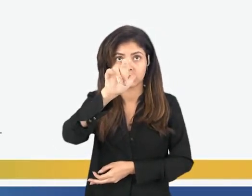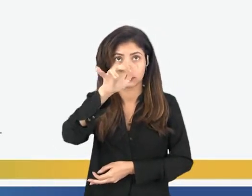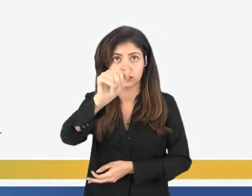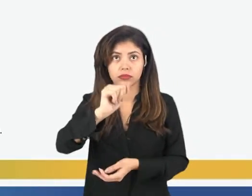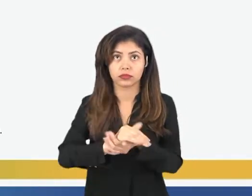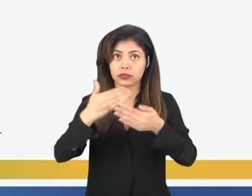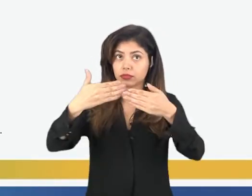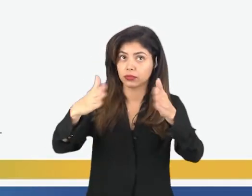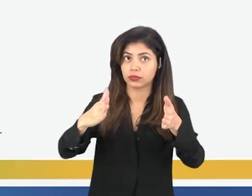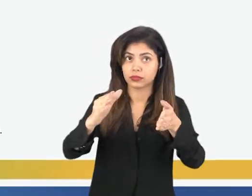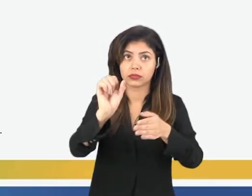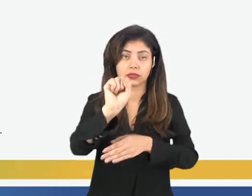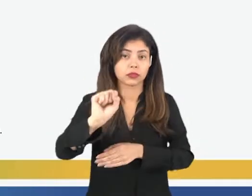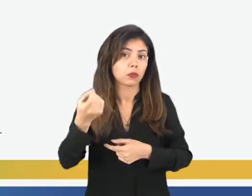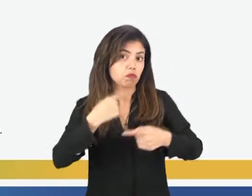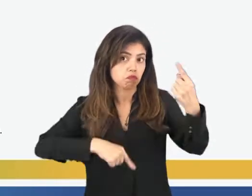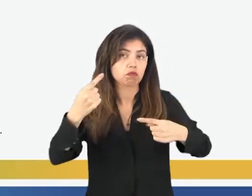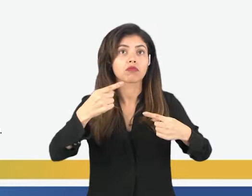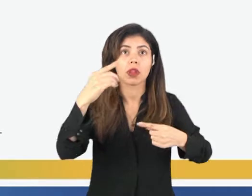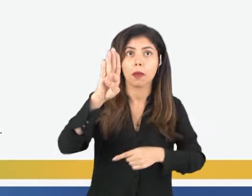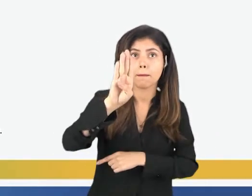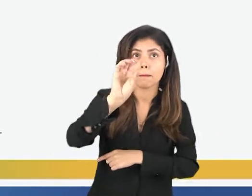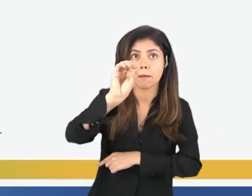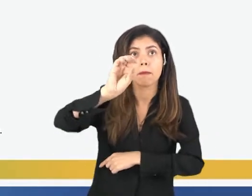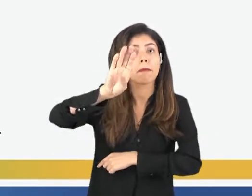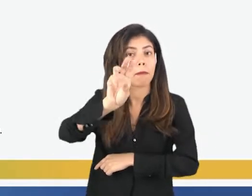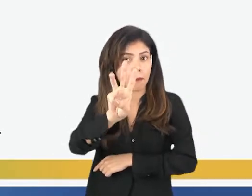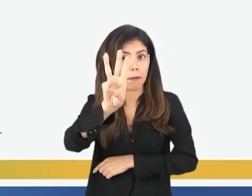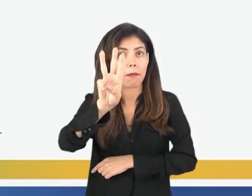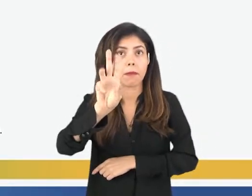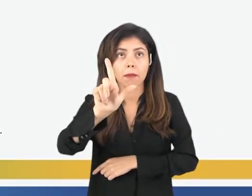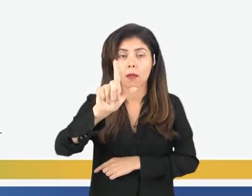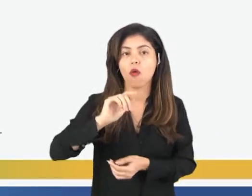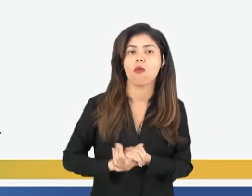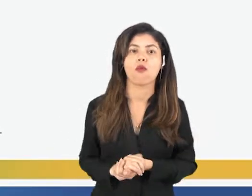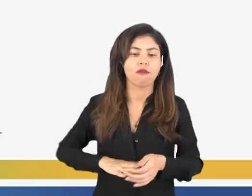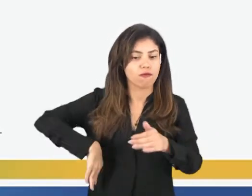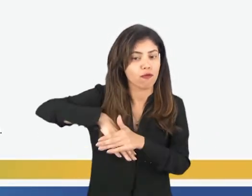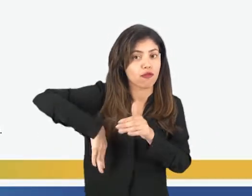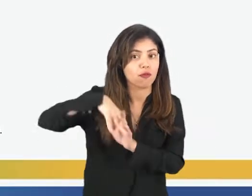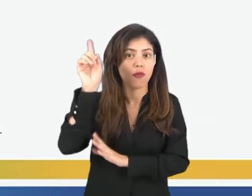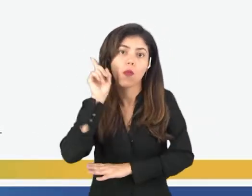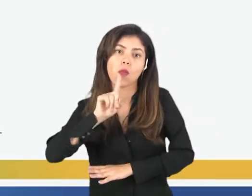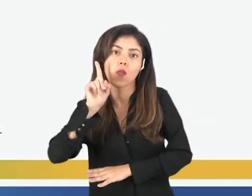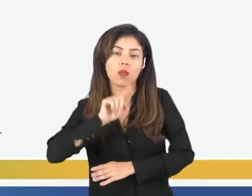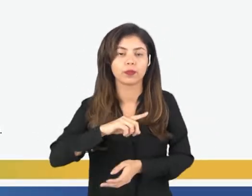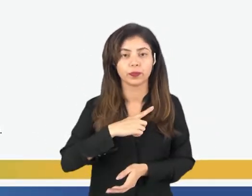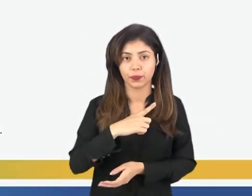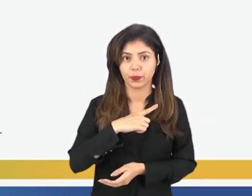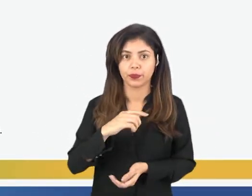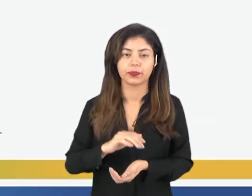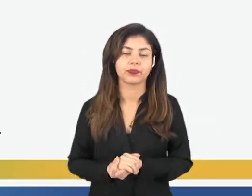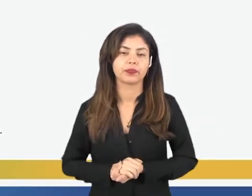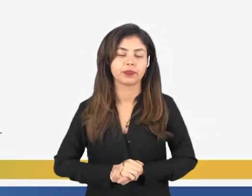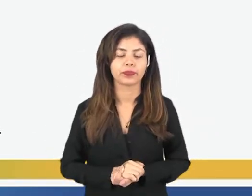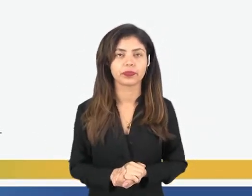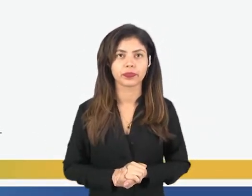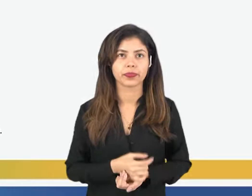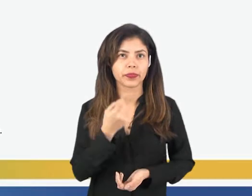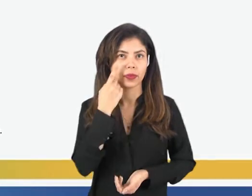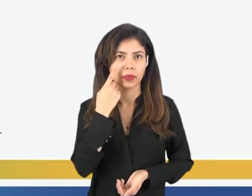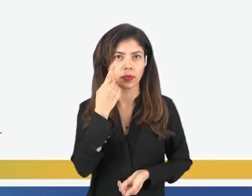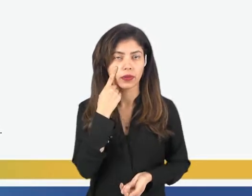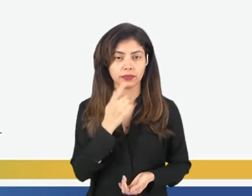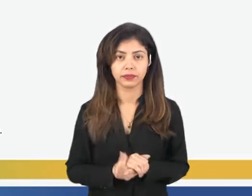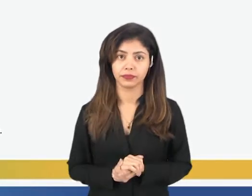Super Bowl, que é um campeonato de futebol americano muito famoso nos Estados Unidos. Vamos ver um